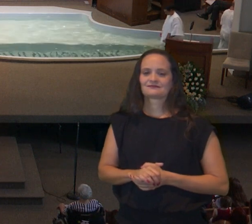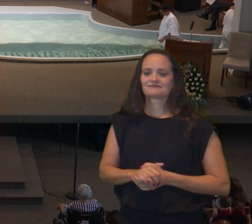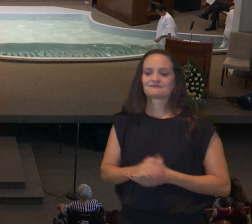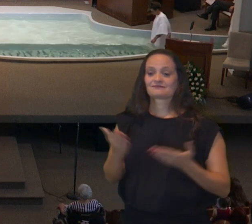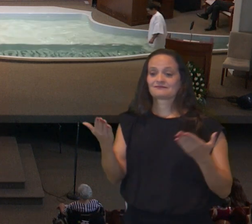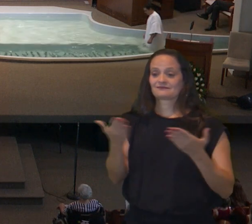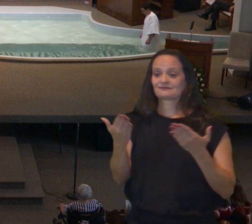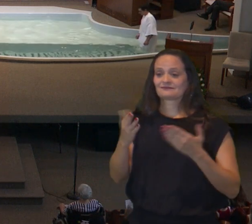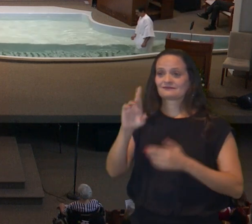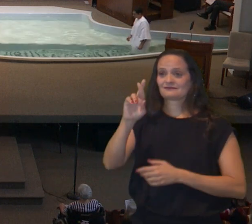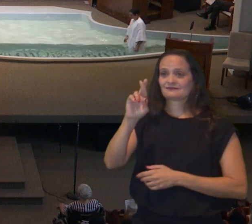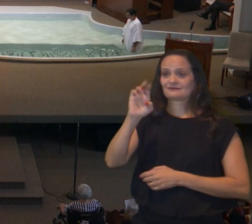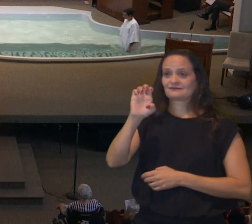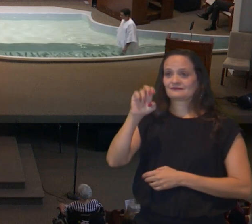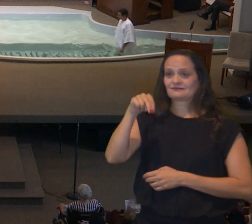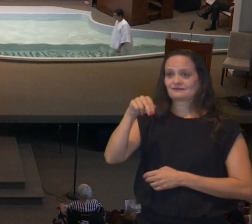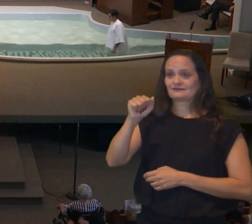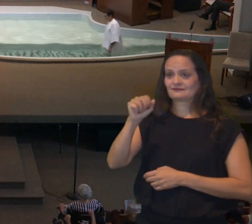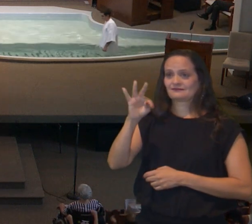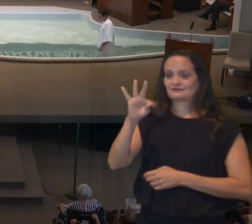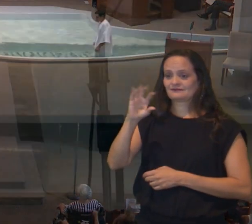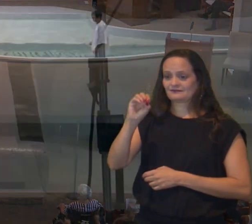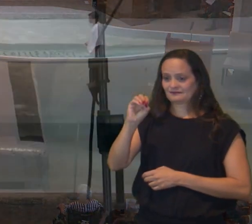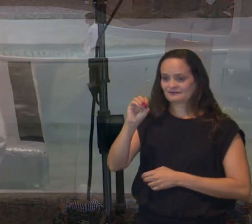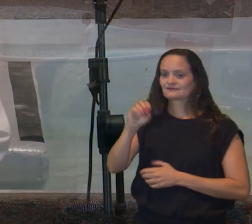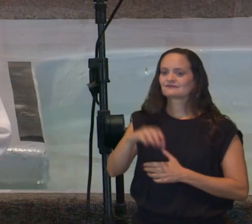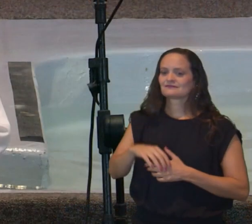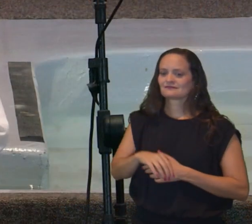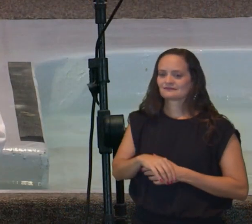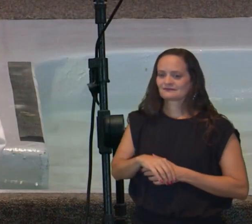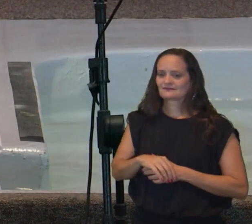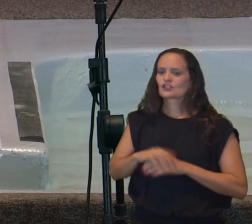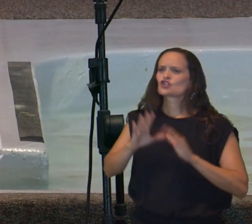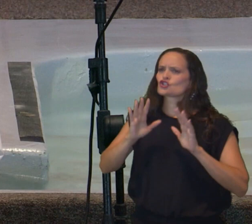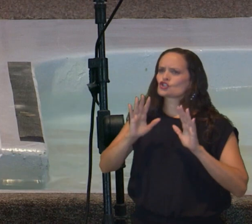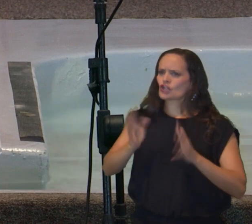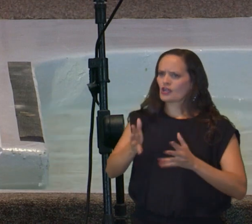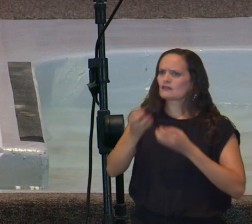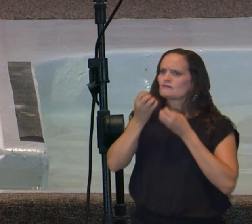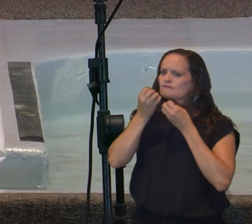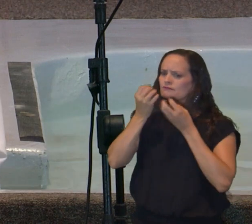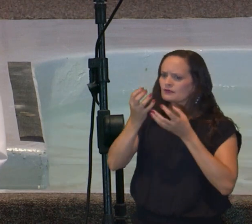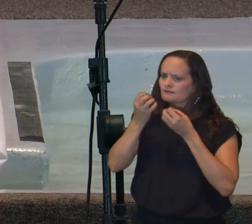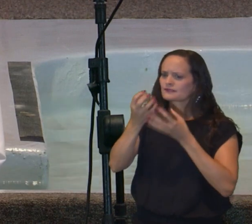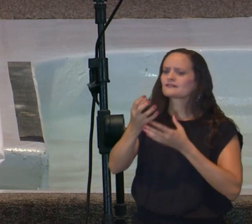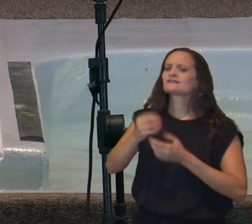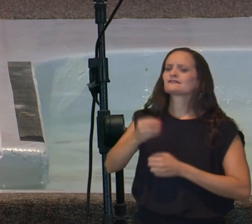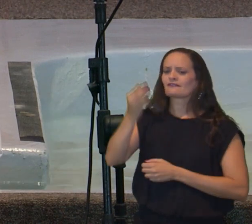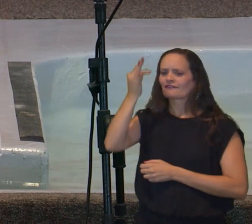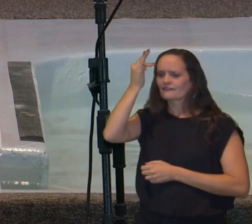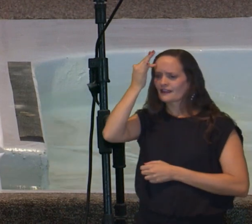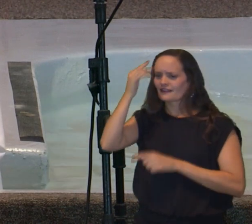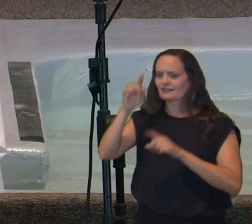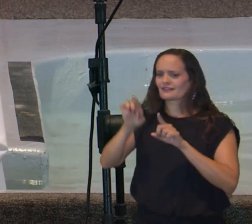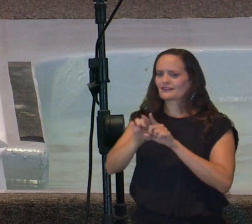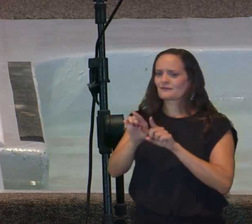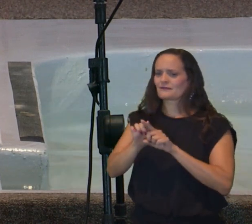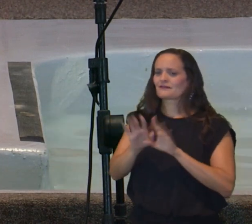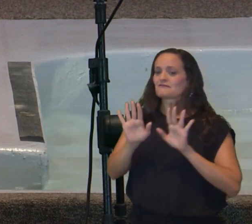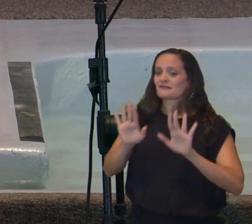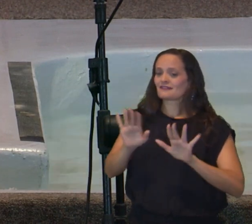Recebemos o Renato, que também já professou a sua fé em Jesus Cristo, mas